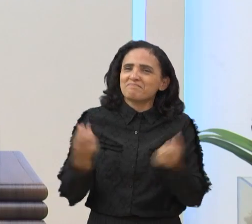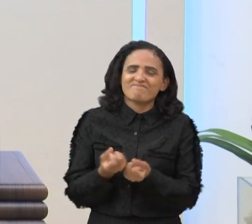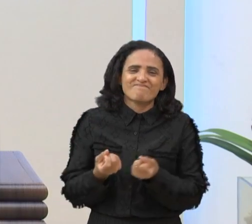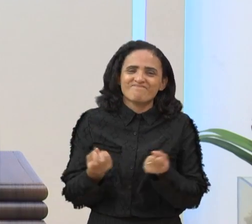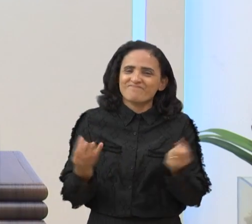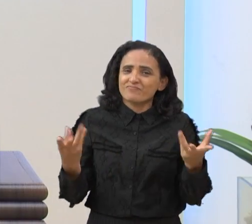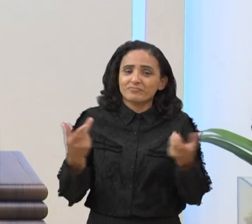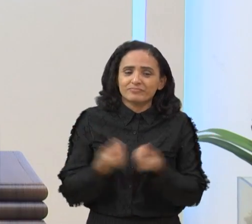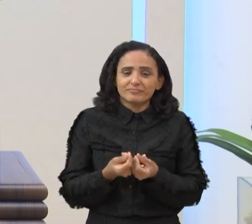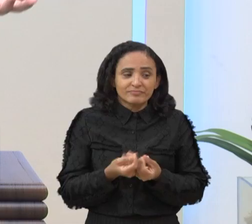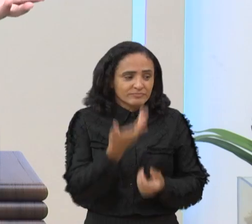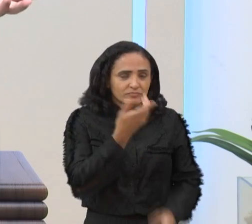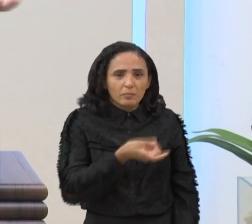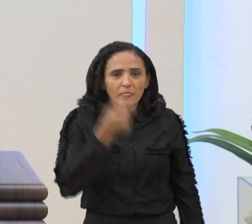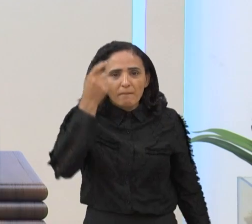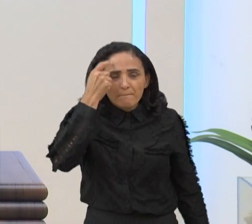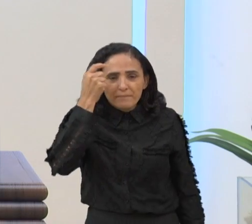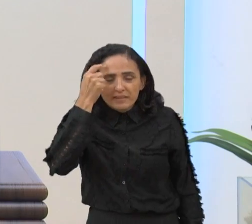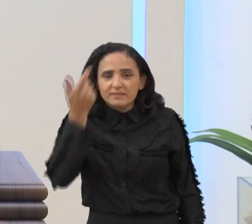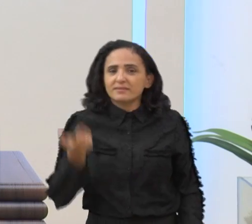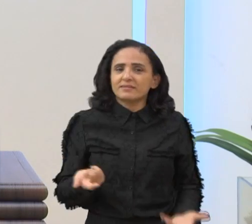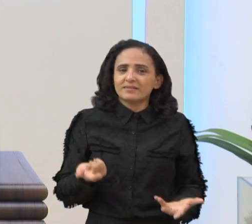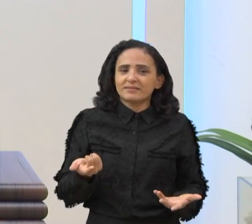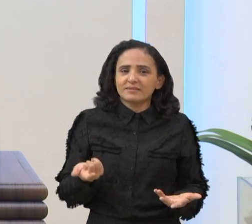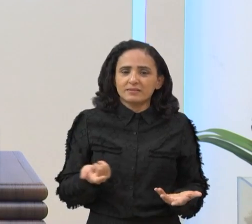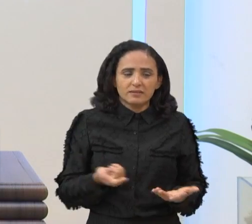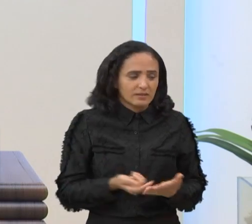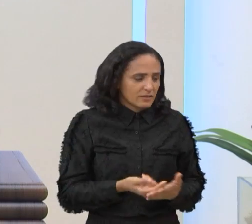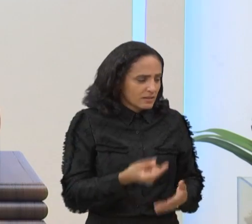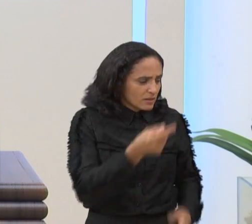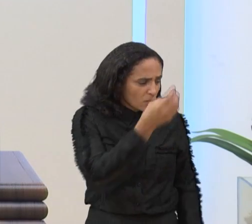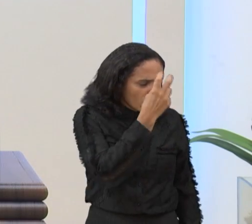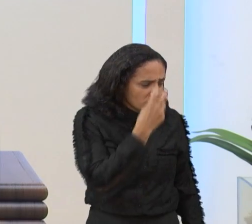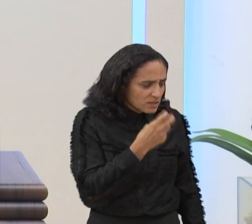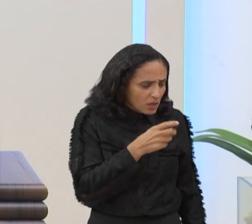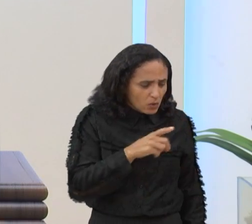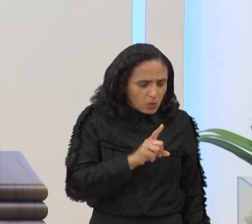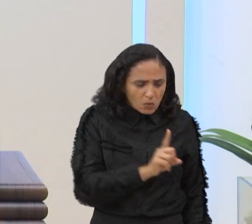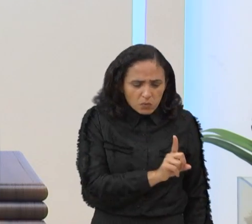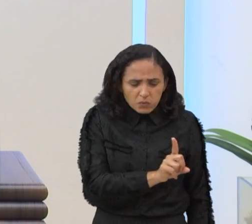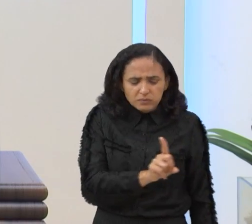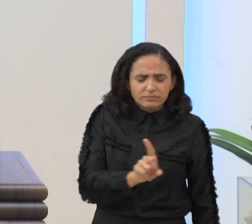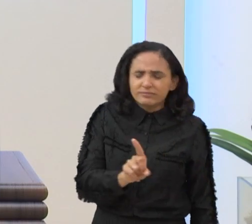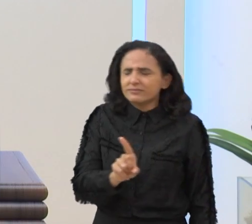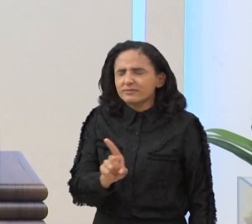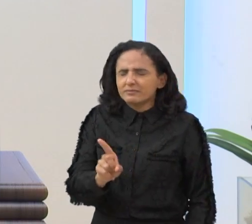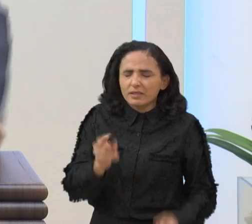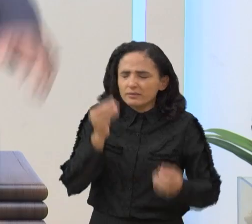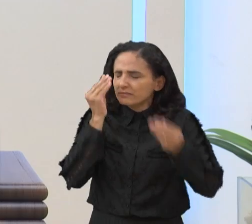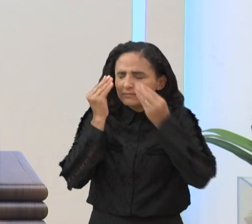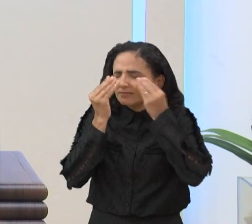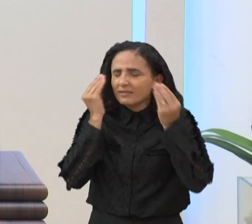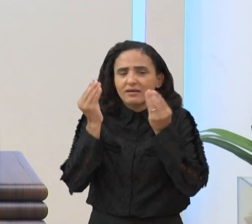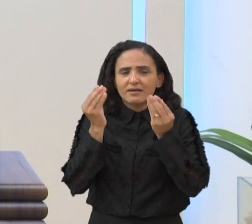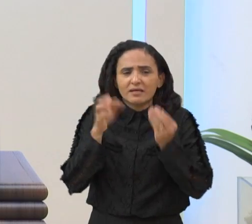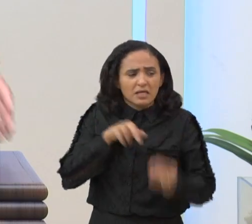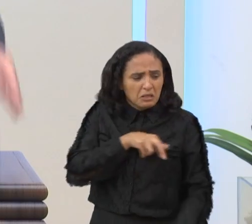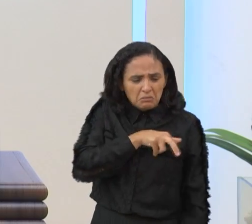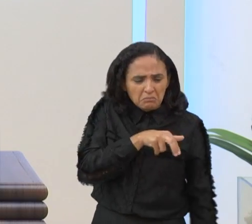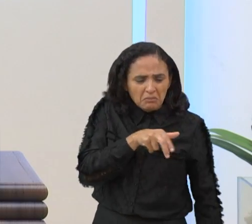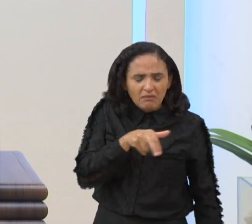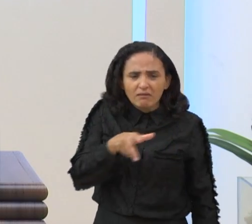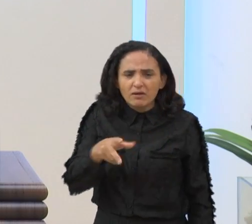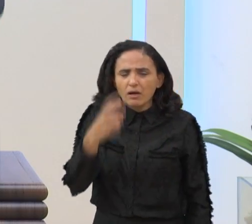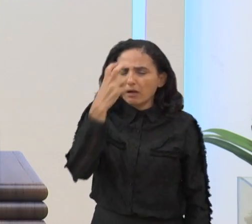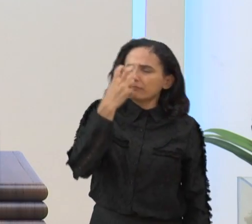passar um material que o cego não sabia o que era, ainda mandar ele ir para um tanque se lavar, caminhar, um